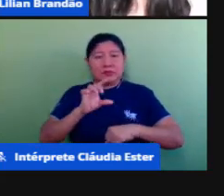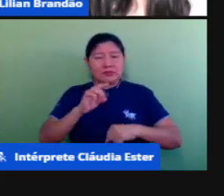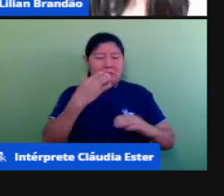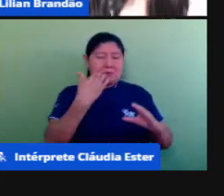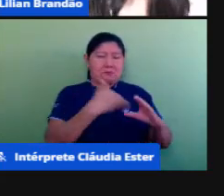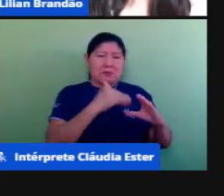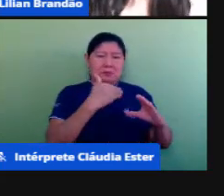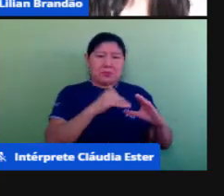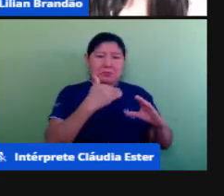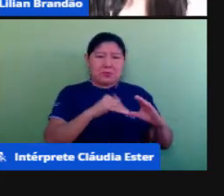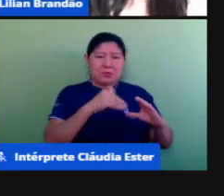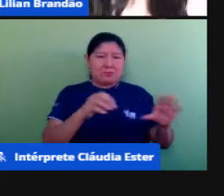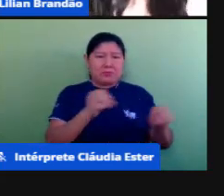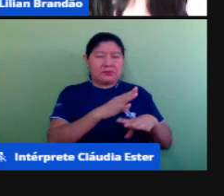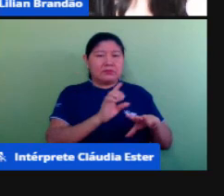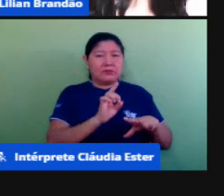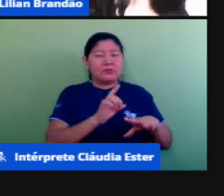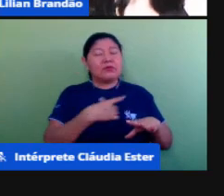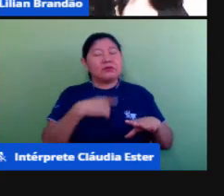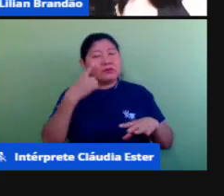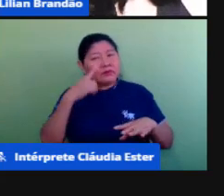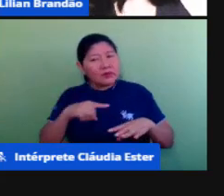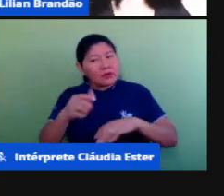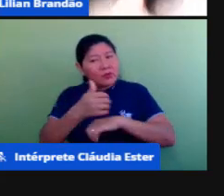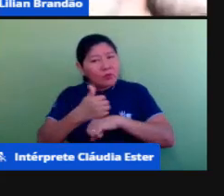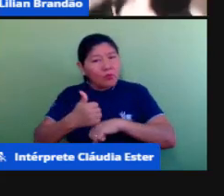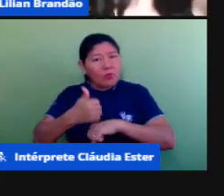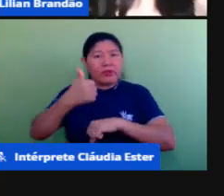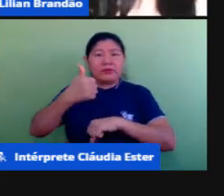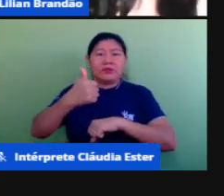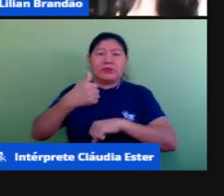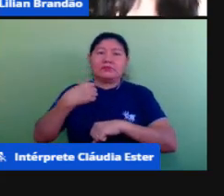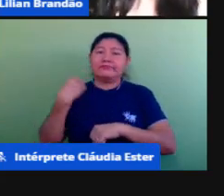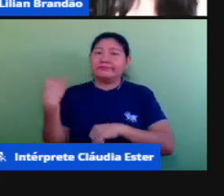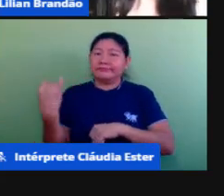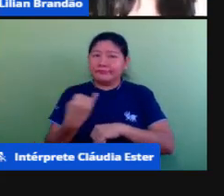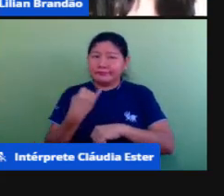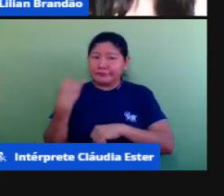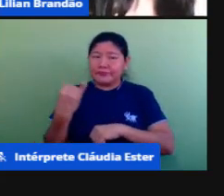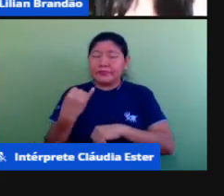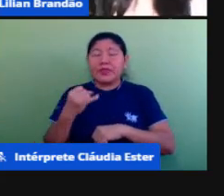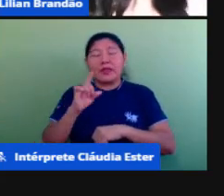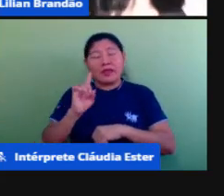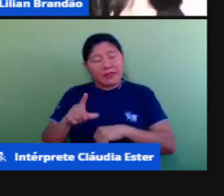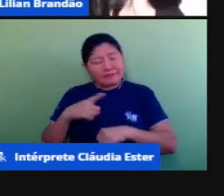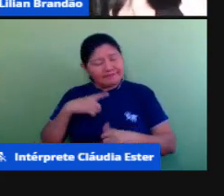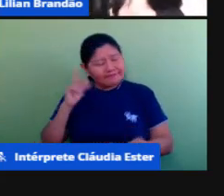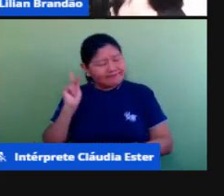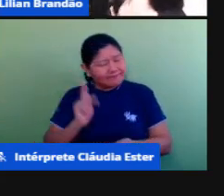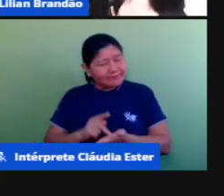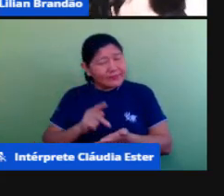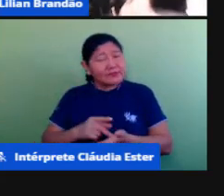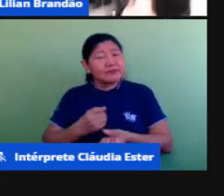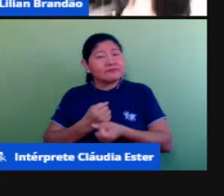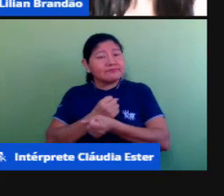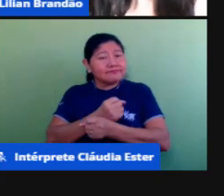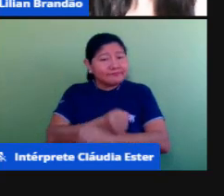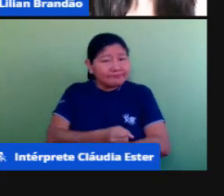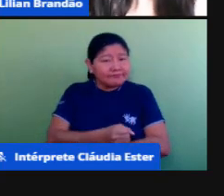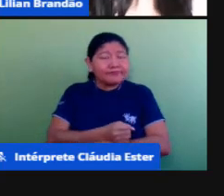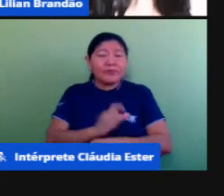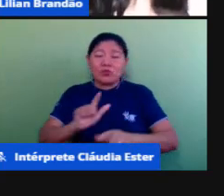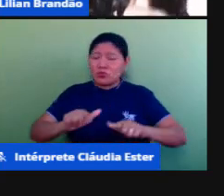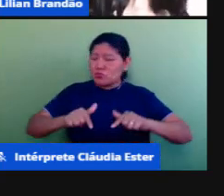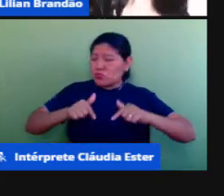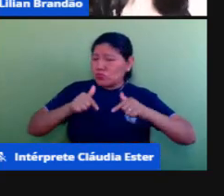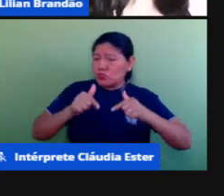com eficiência e qualidade. Então, assim, são desafios grandes, as possibilidades são